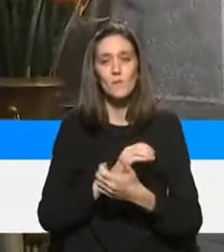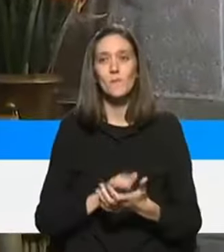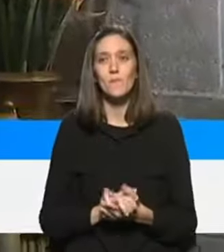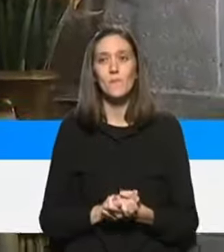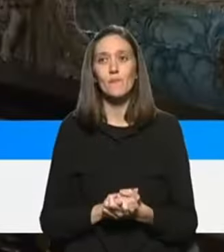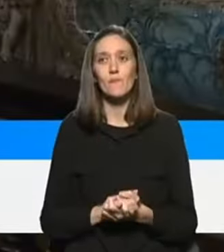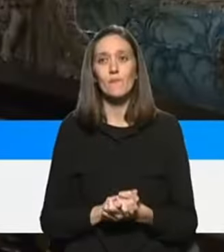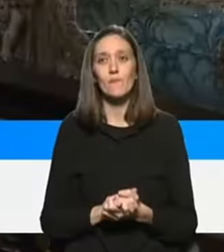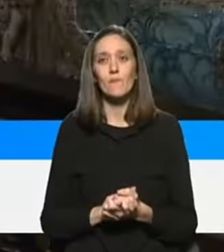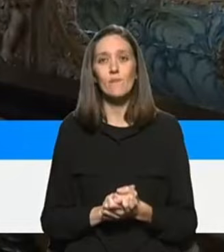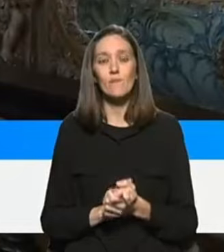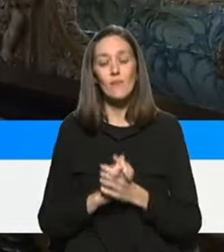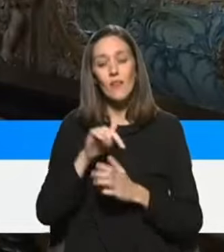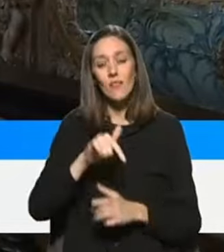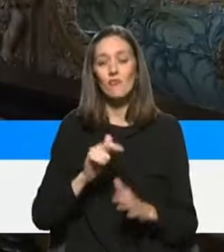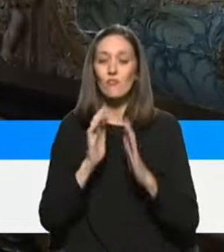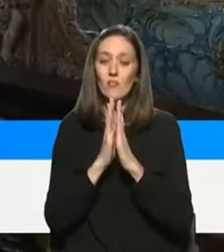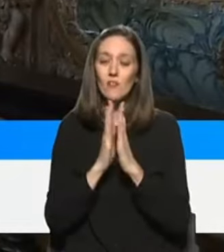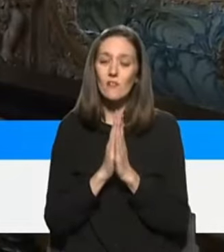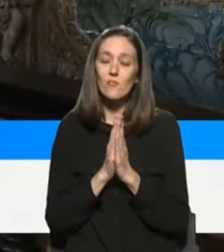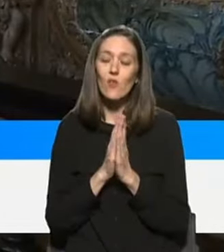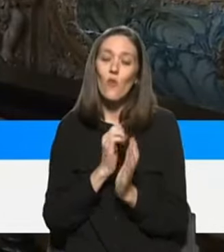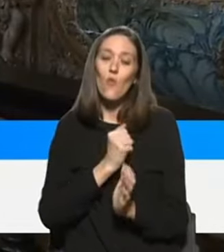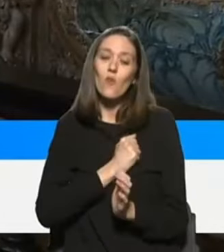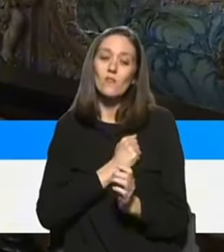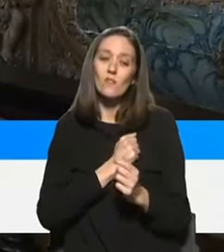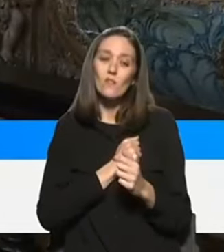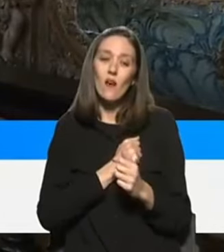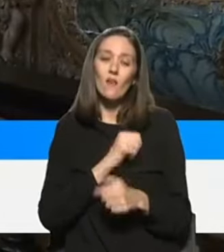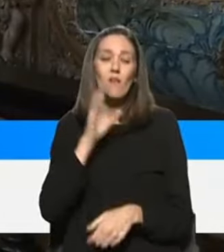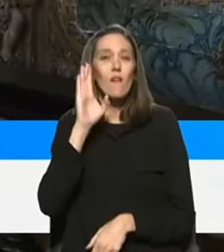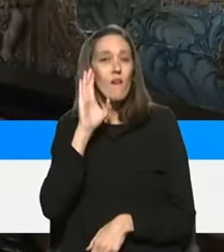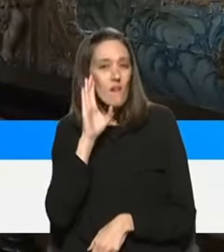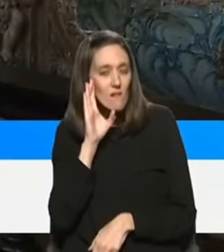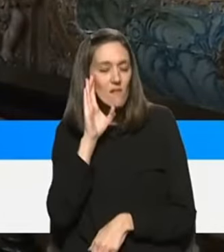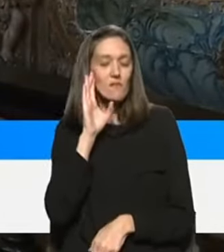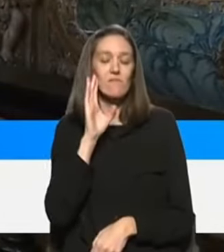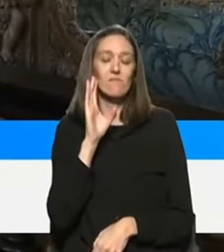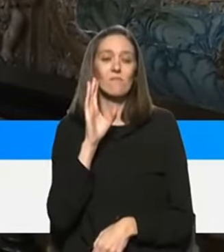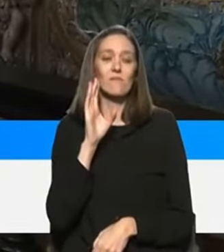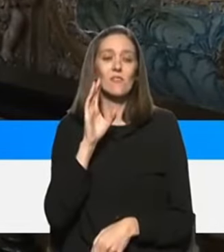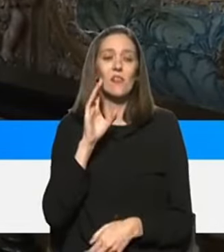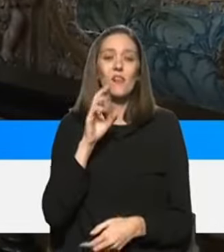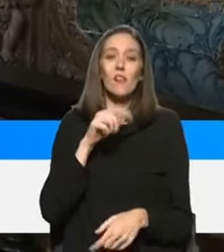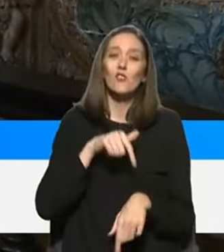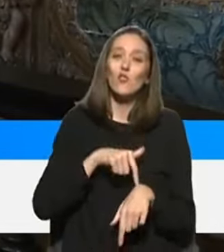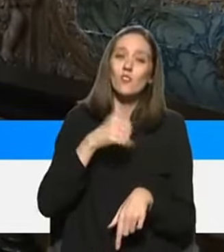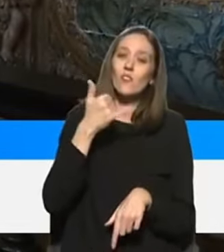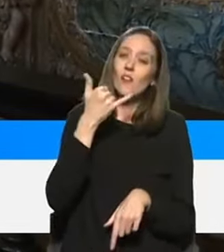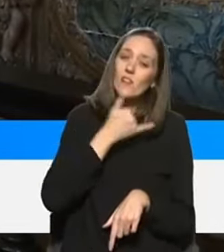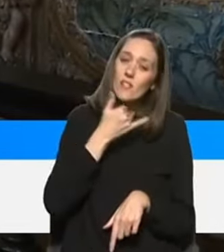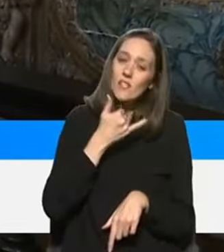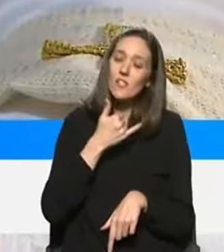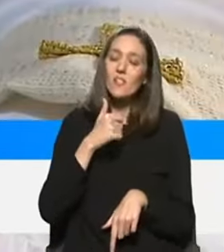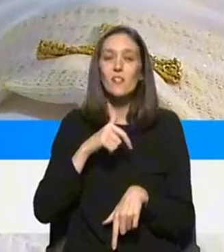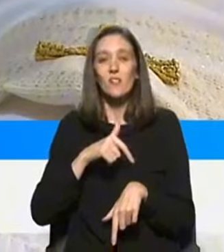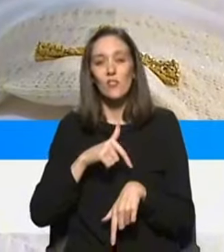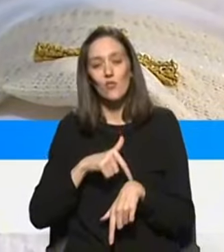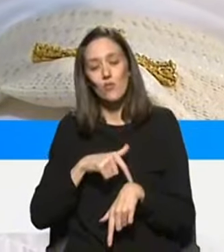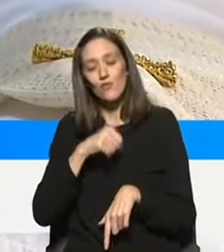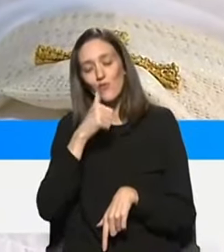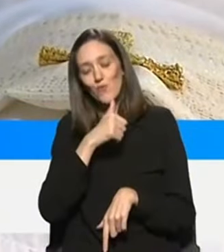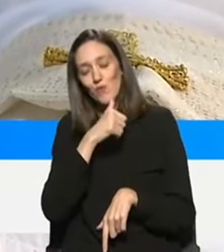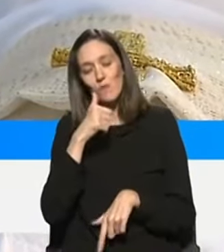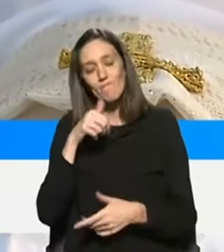para que esta igreja tenha um coração que saiba escutar, que saiba estar presente nas horas de alegria, mas principalmente nas horas de